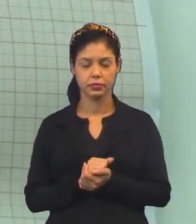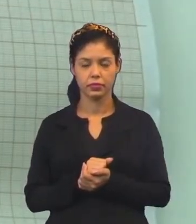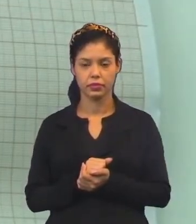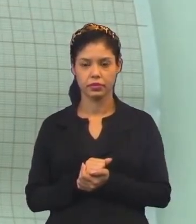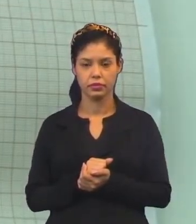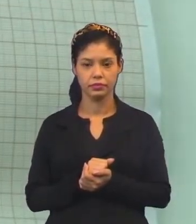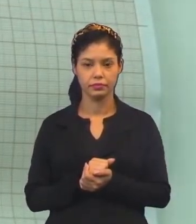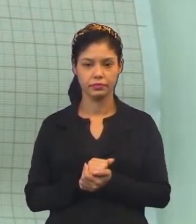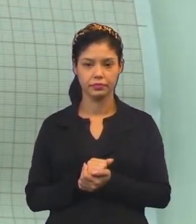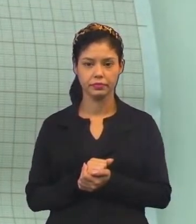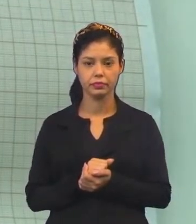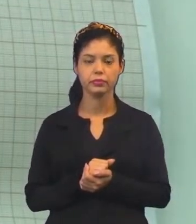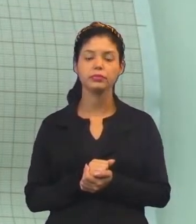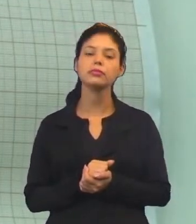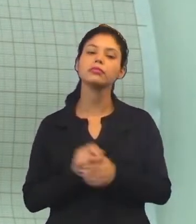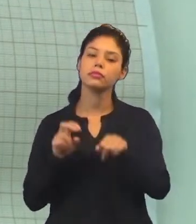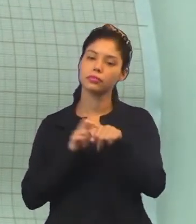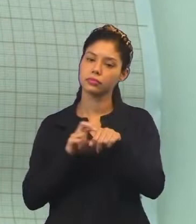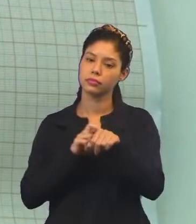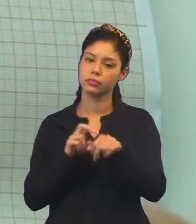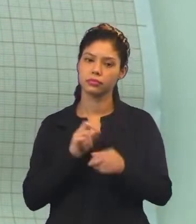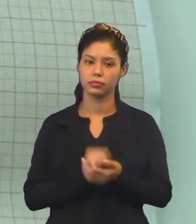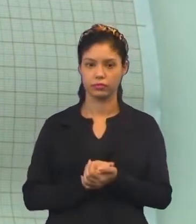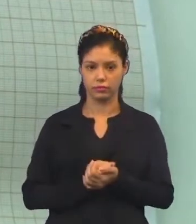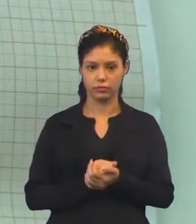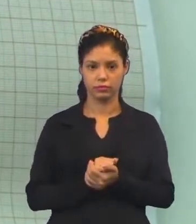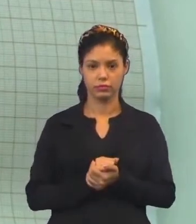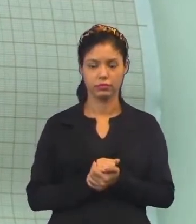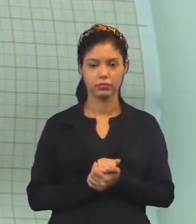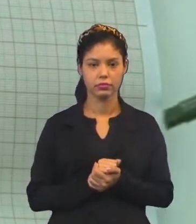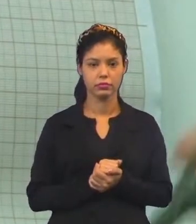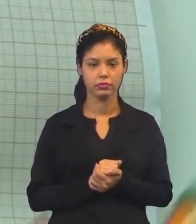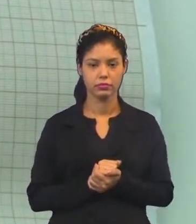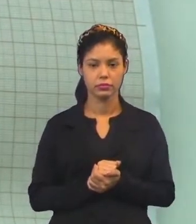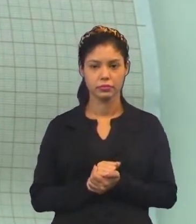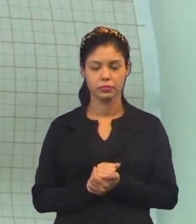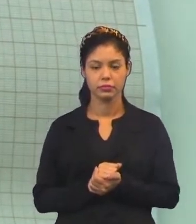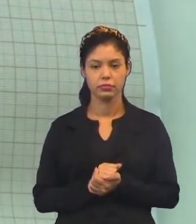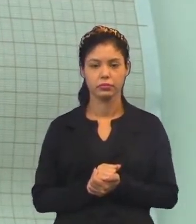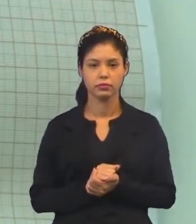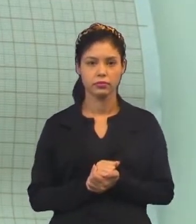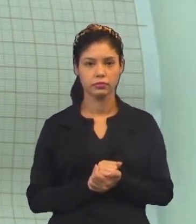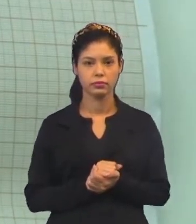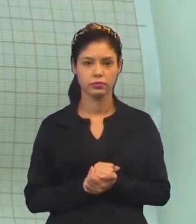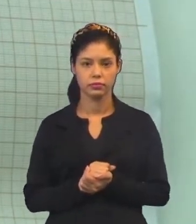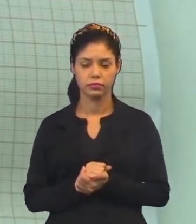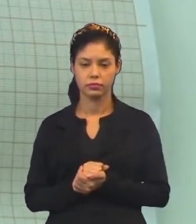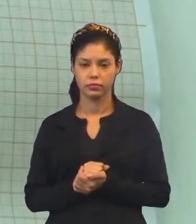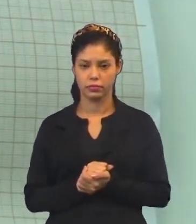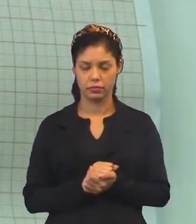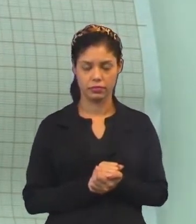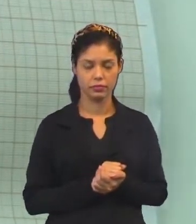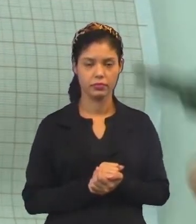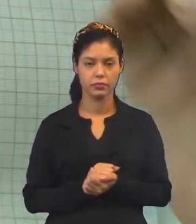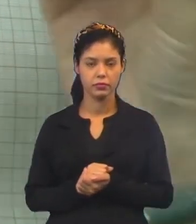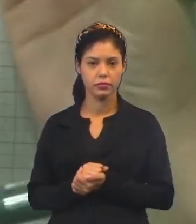dentro, eu vou usar esse verdinho aqui, essa corzinha tipo um marronzinho. Vou usar um